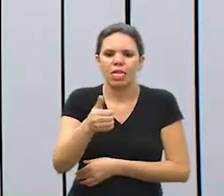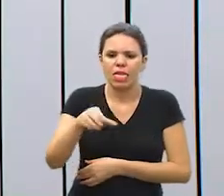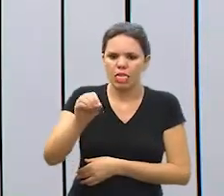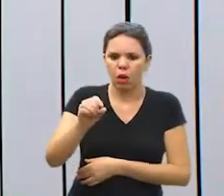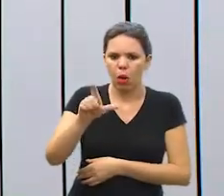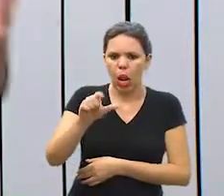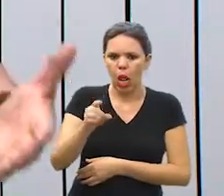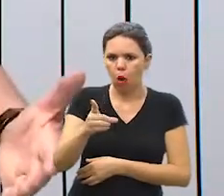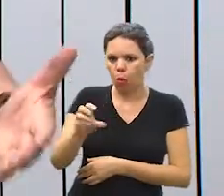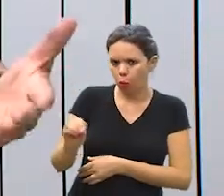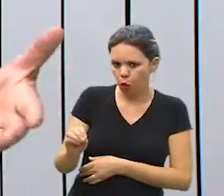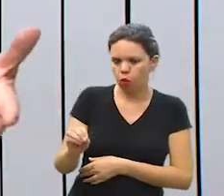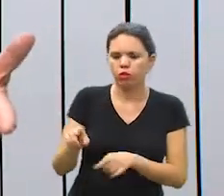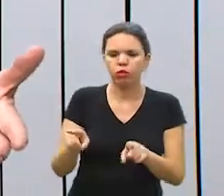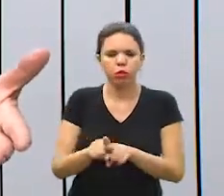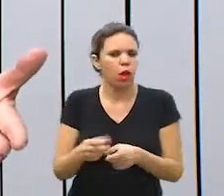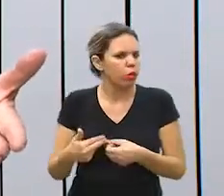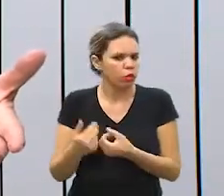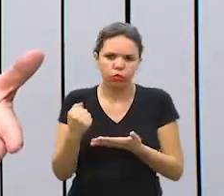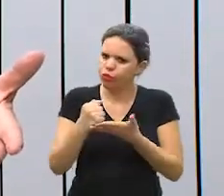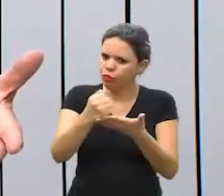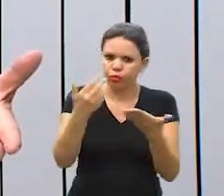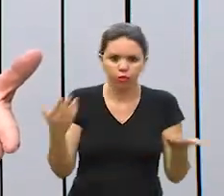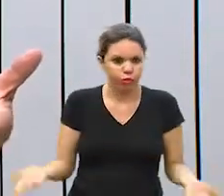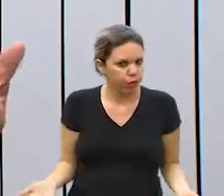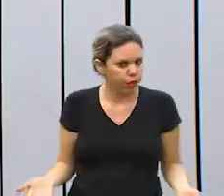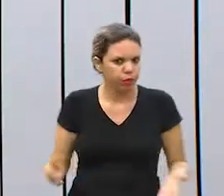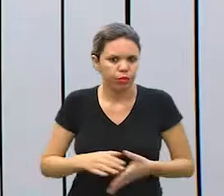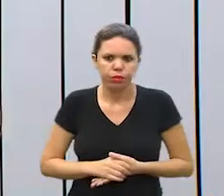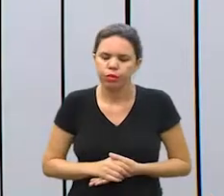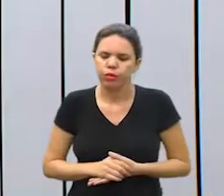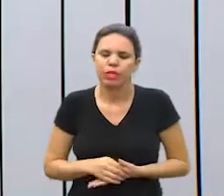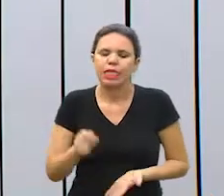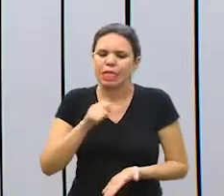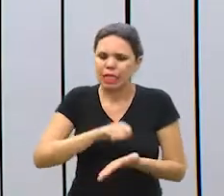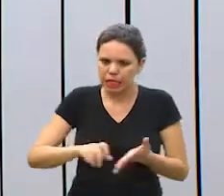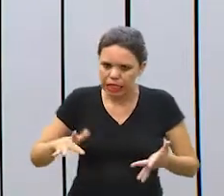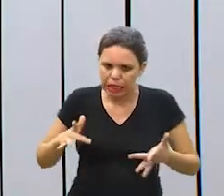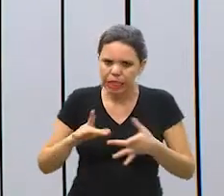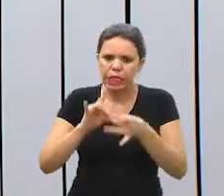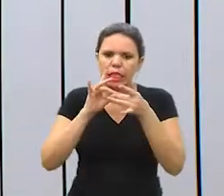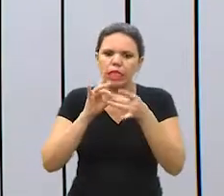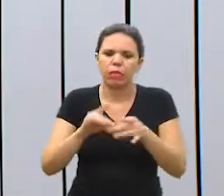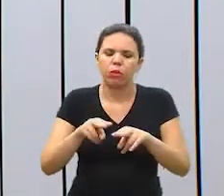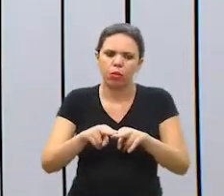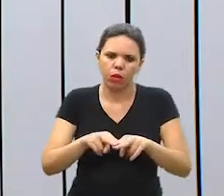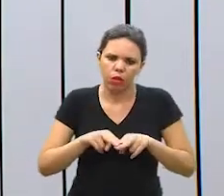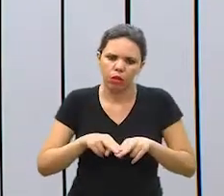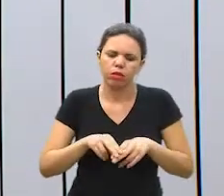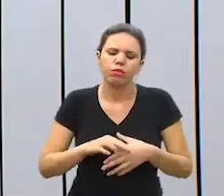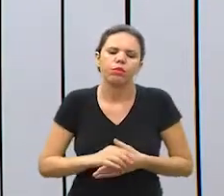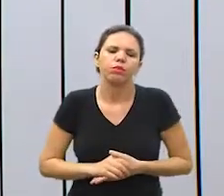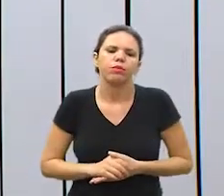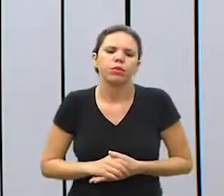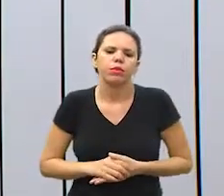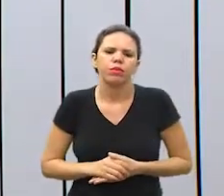está ajudando, mas a Unicamp não está ajudando. Ela assinou o convênio, mas devido